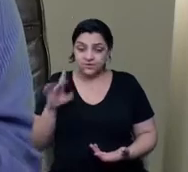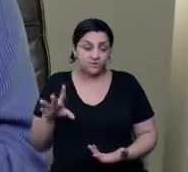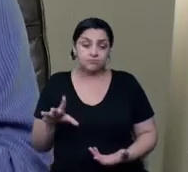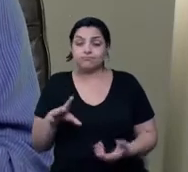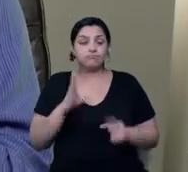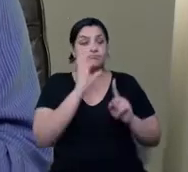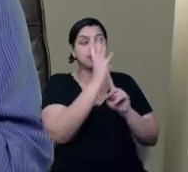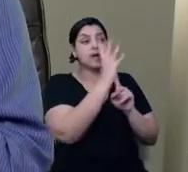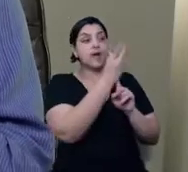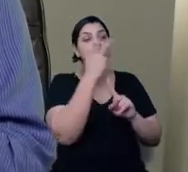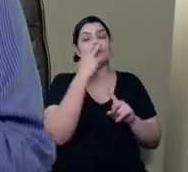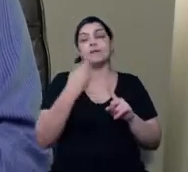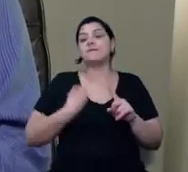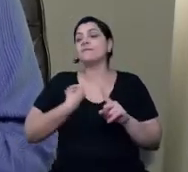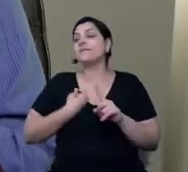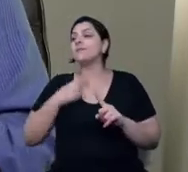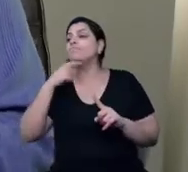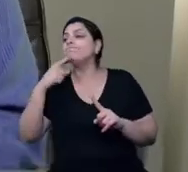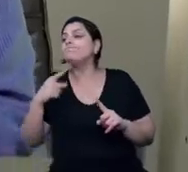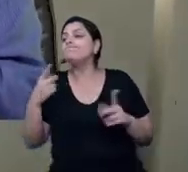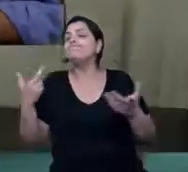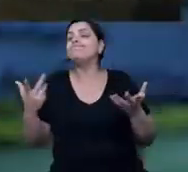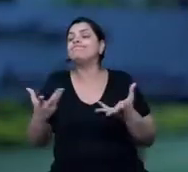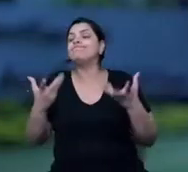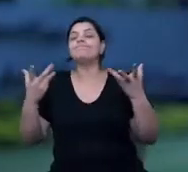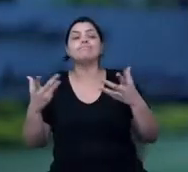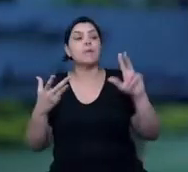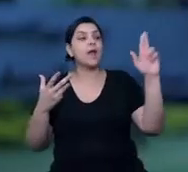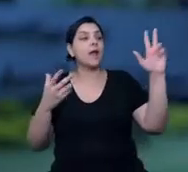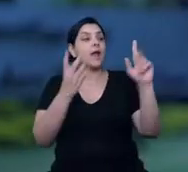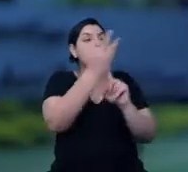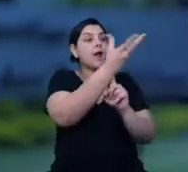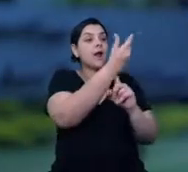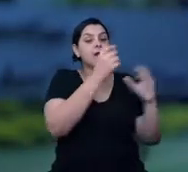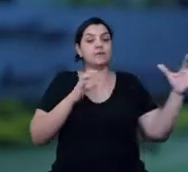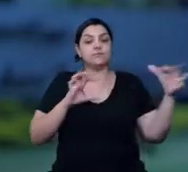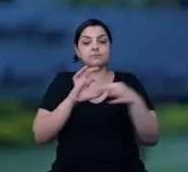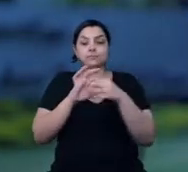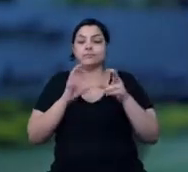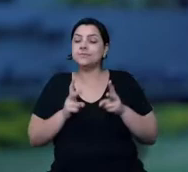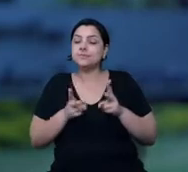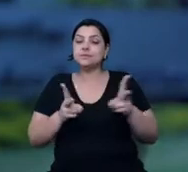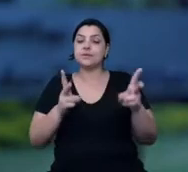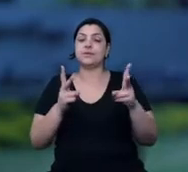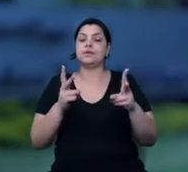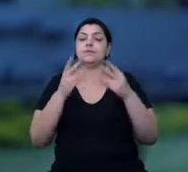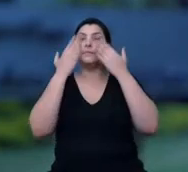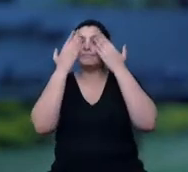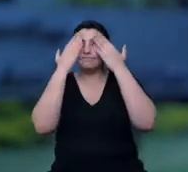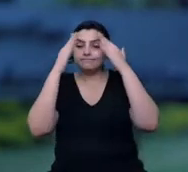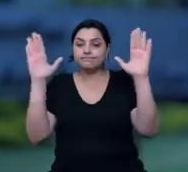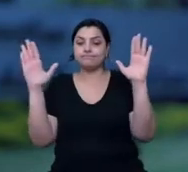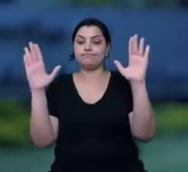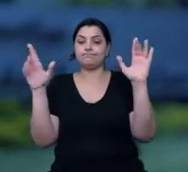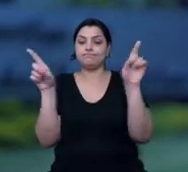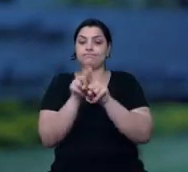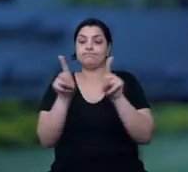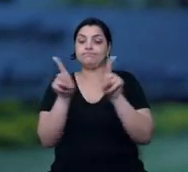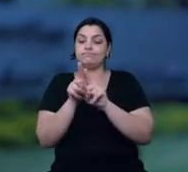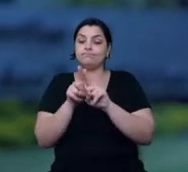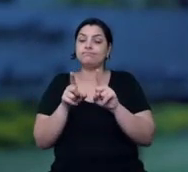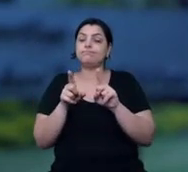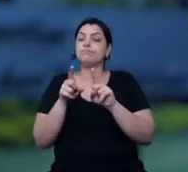vida não basta. Assim, a arte ela serve para alargar um pouco nossa visão e ajudar a gente também a ultrapassar os dias que